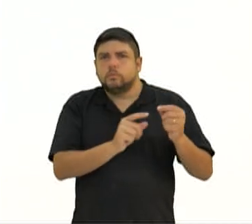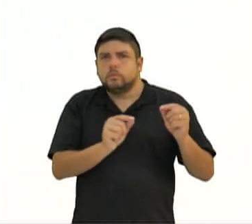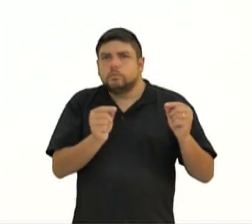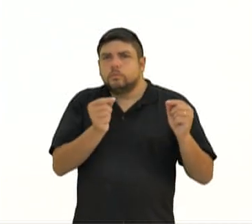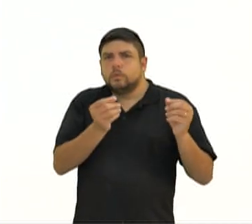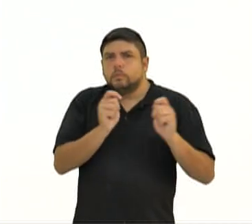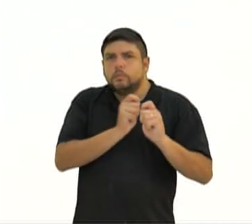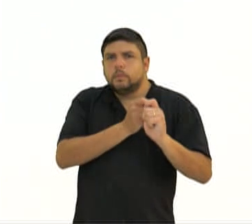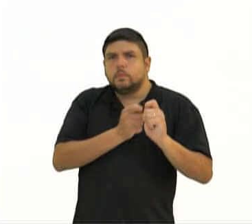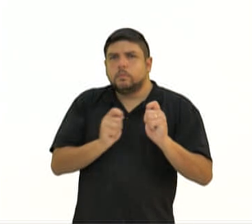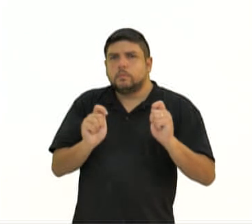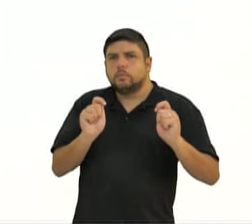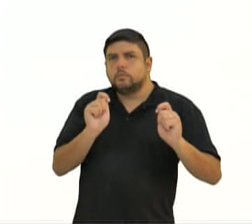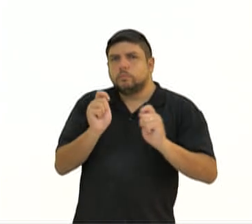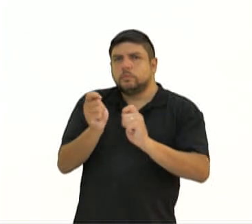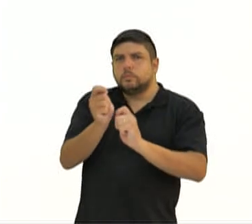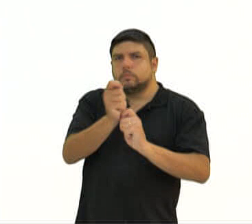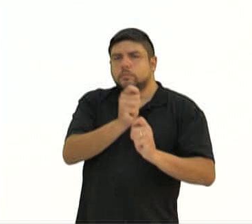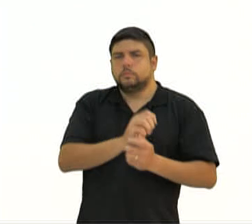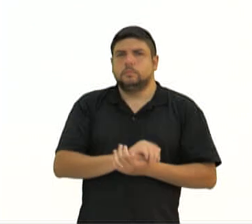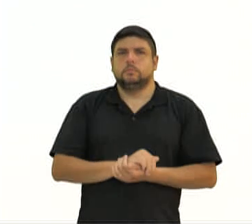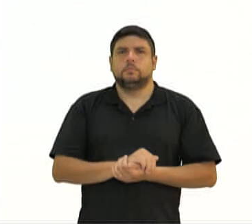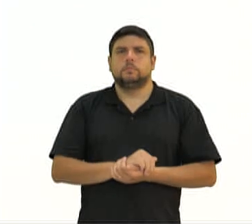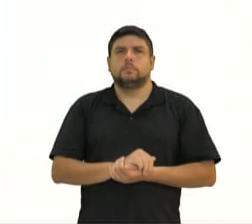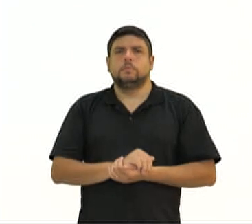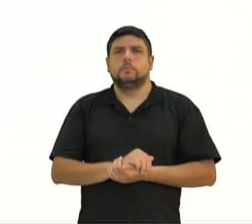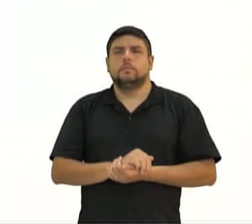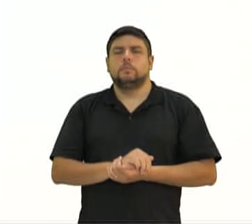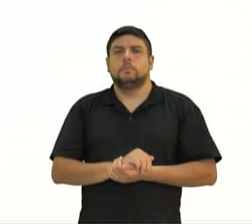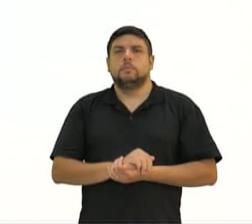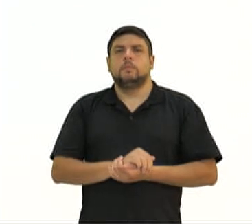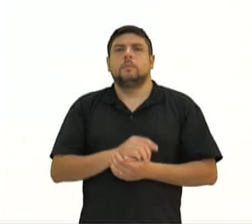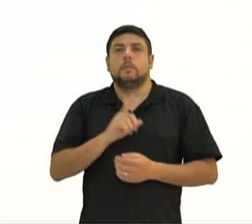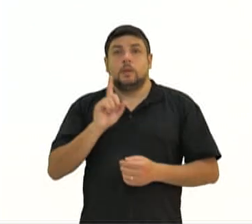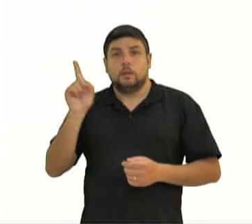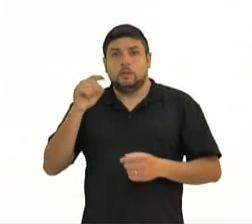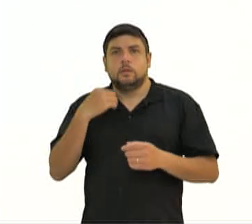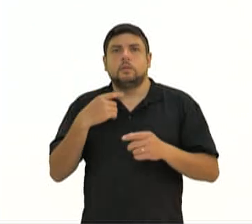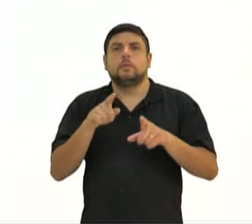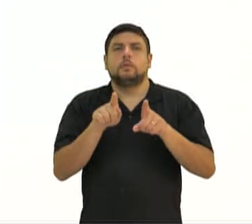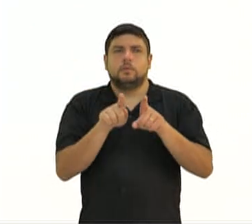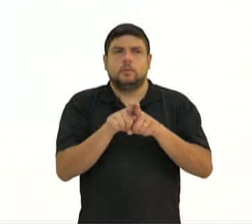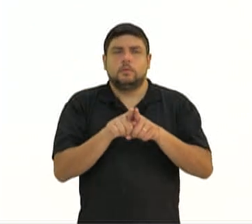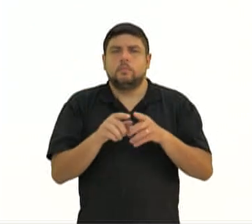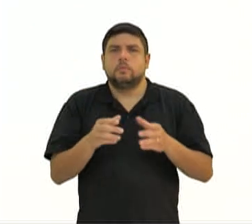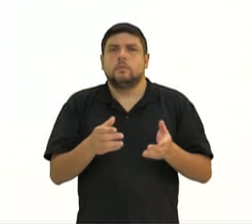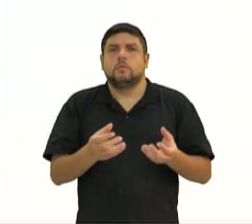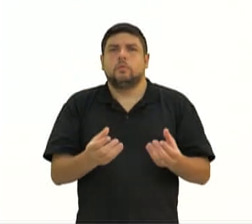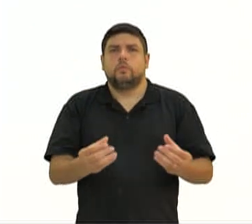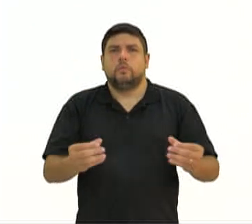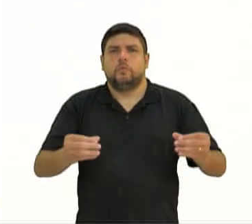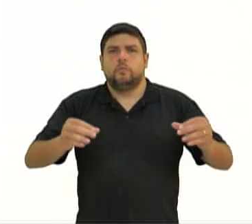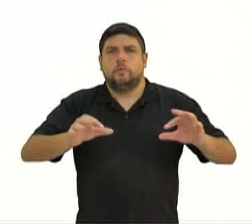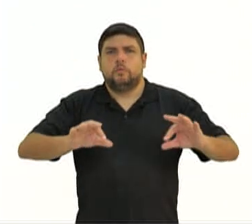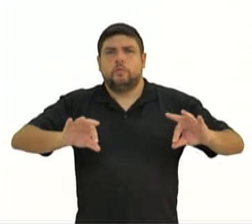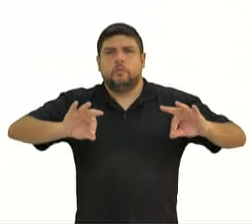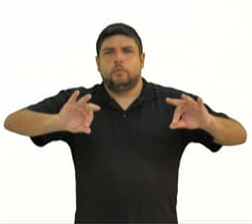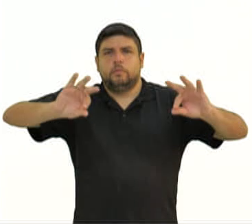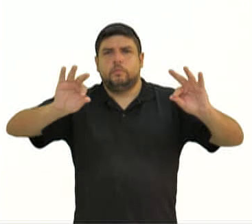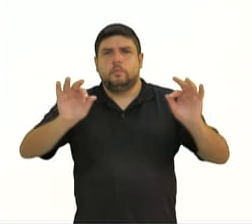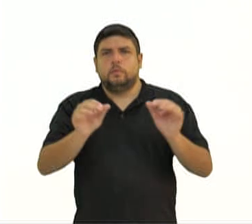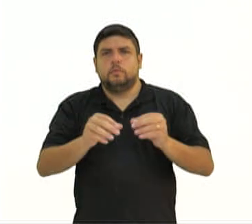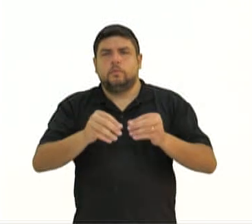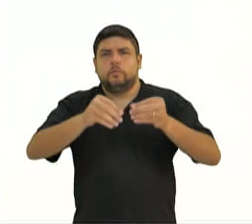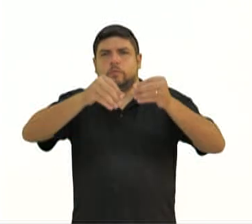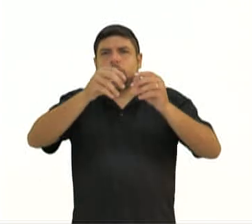peça. A outra, cariátis, também um jarro de formas rebuscadas, feito pelos